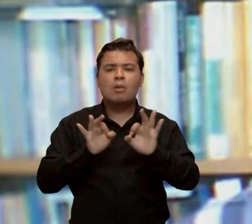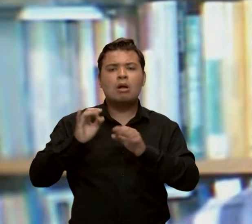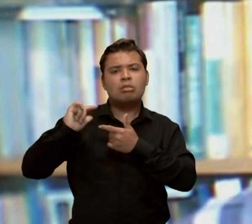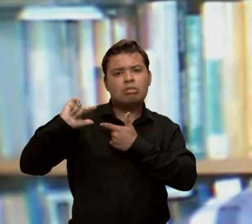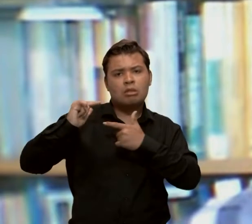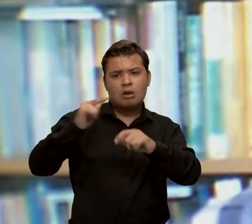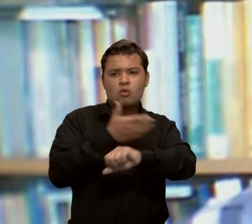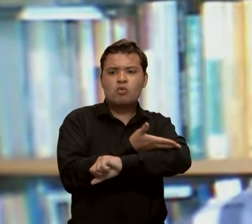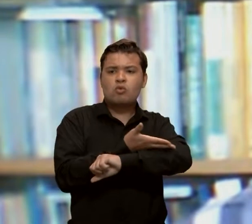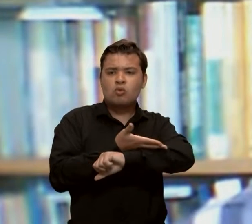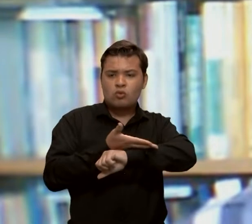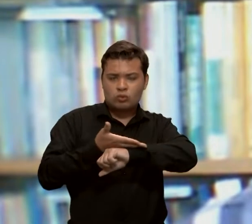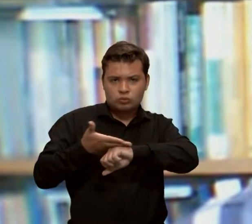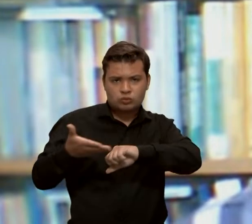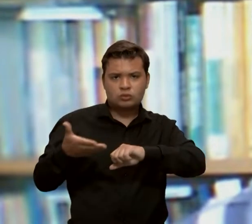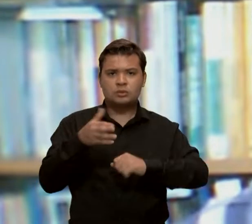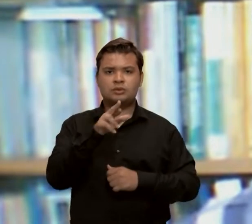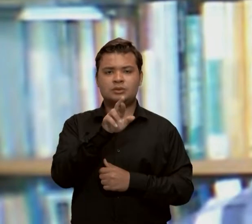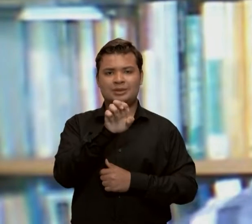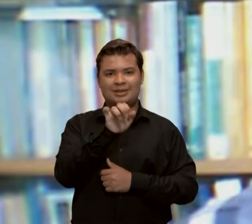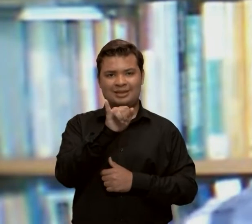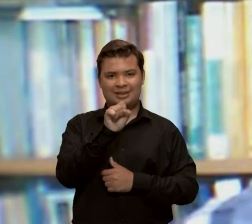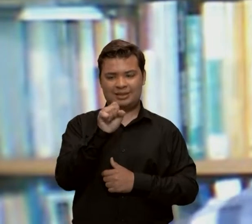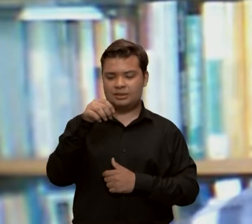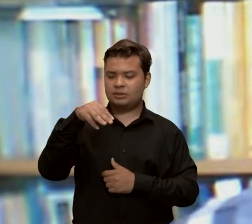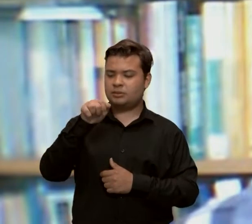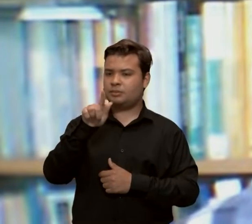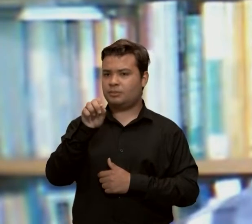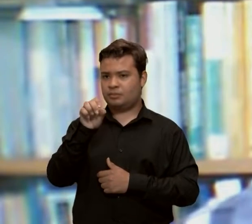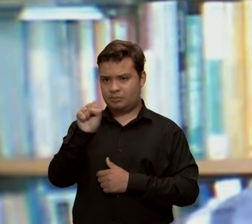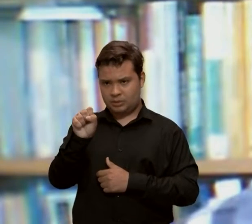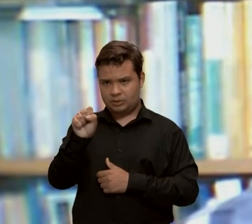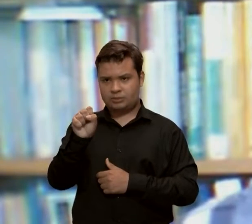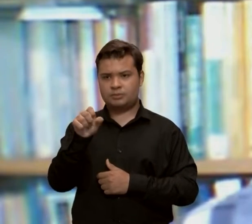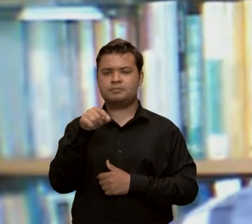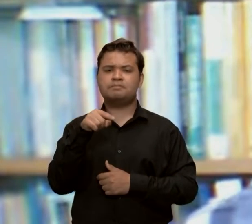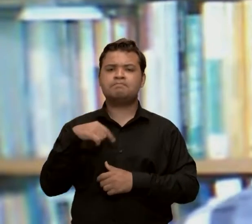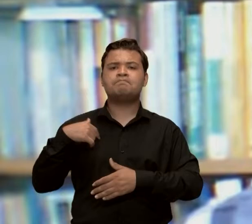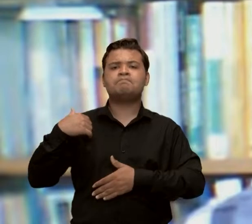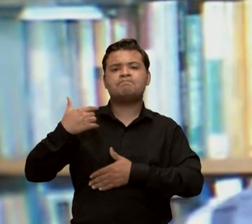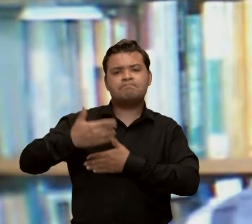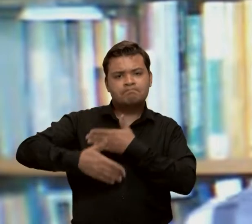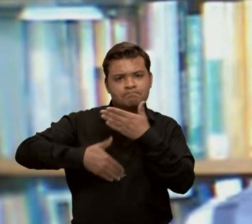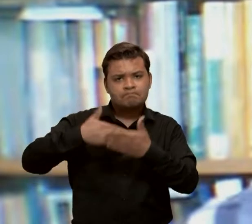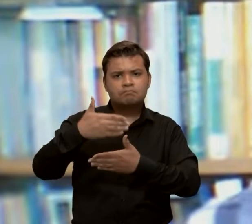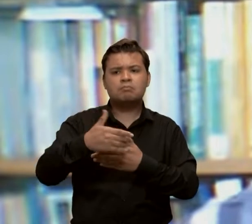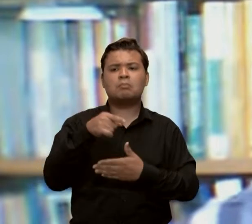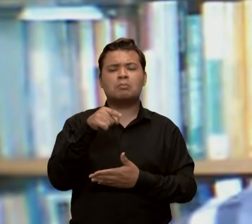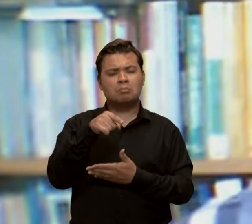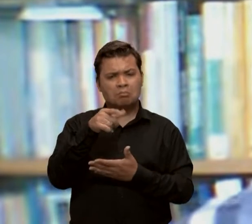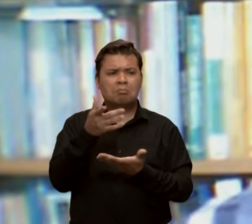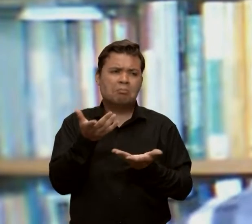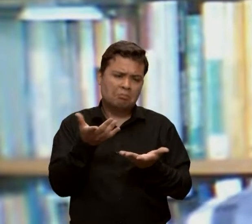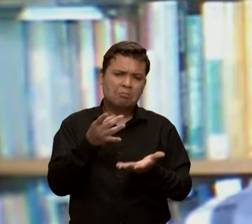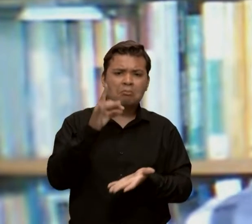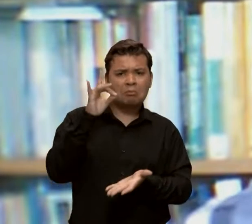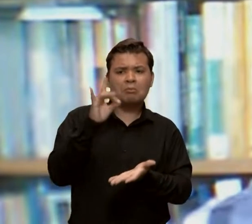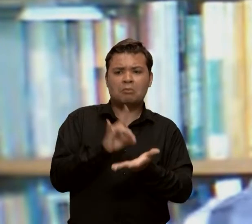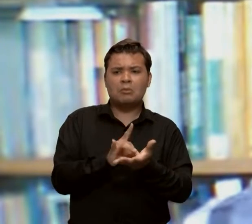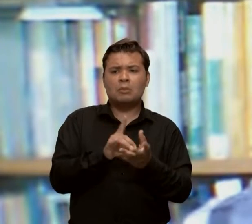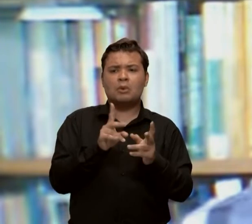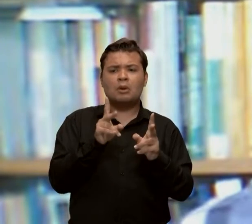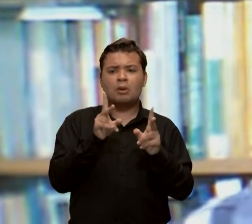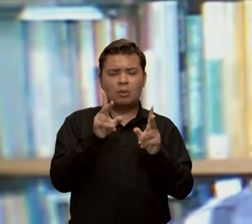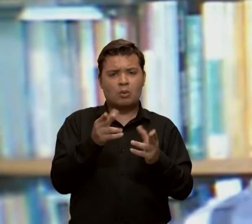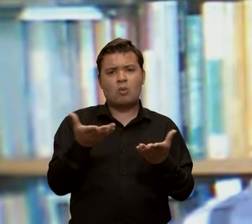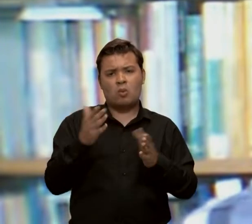reis magos, e isso veio aí pelo 17, 18 a se constituir como o que nós conhecemos hoje, e